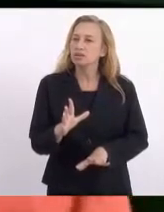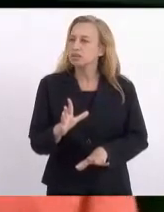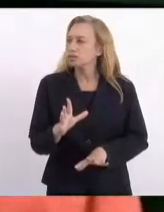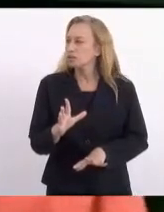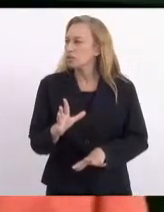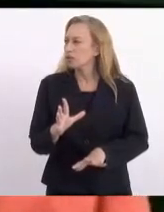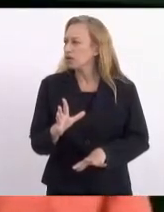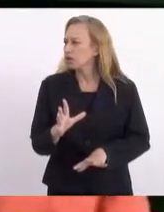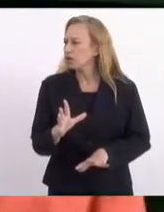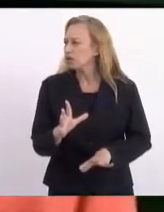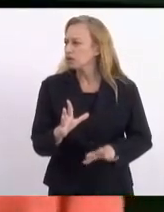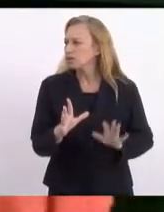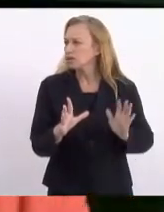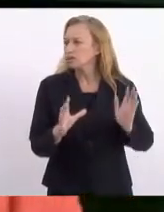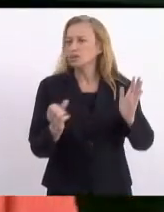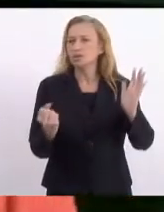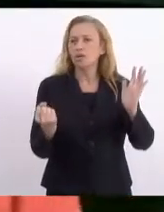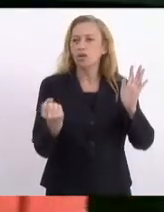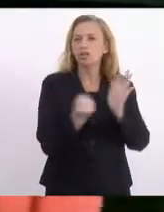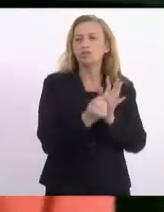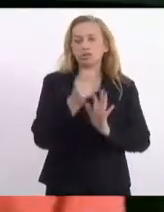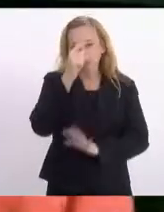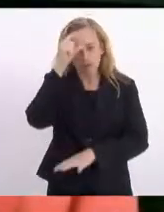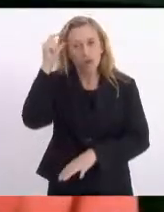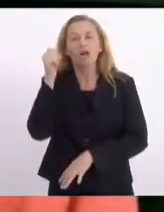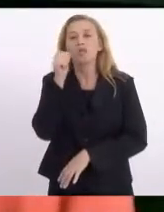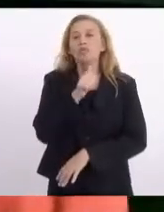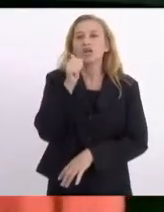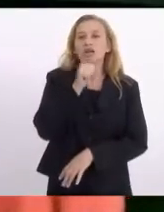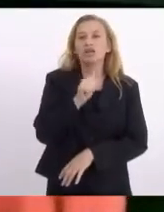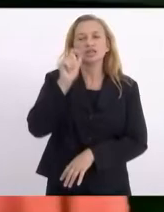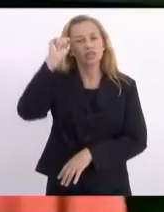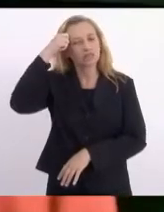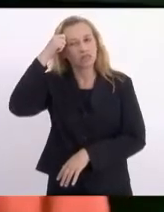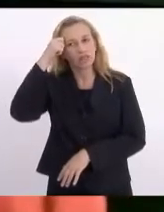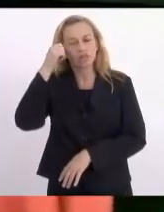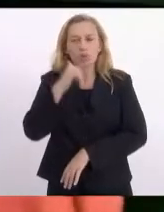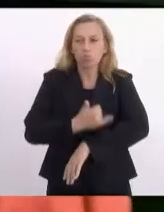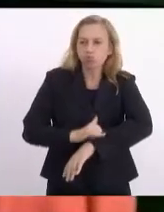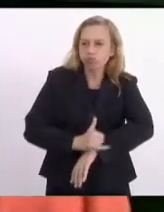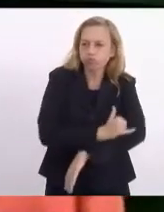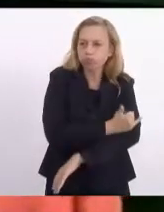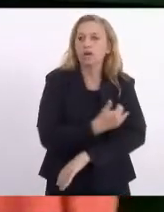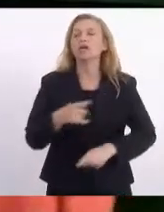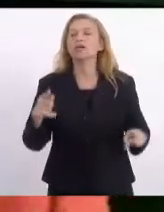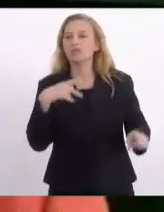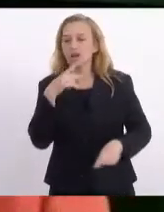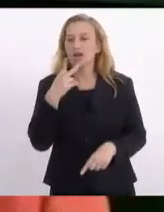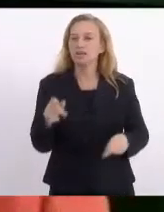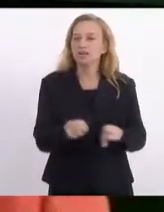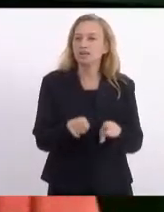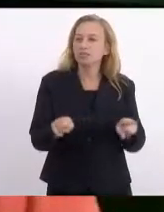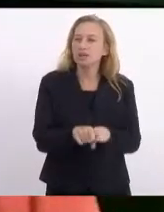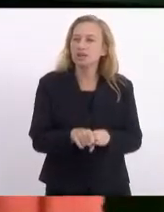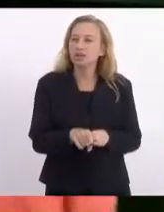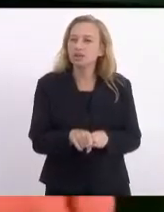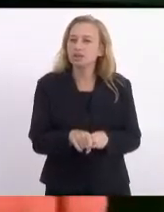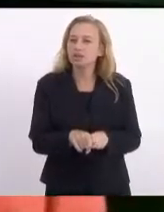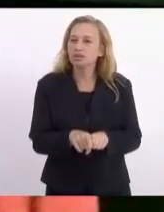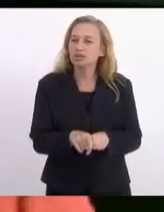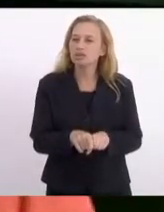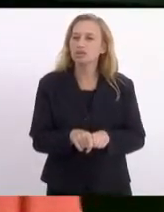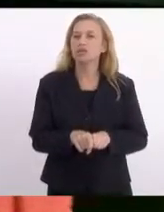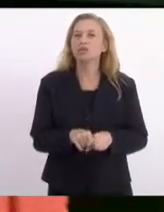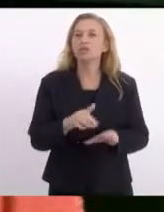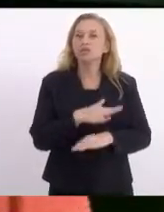especial às mulheres pretas, às mulheres gordas, e nesse sentido falar também, né,